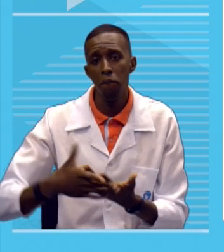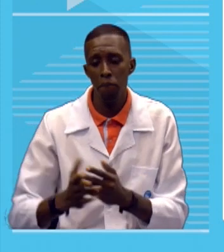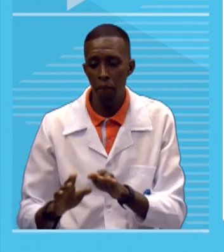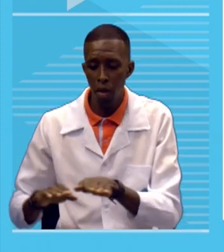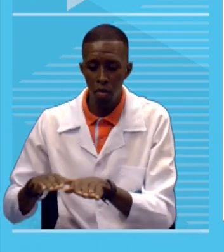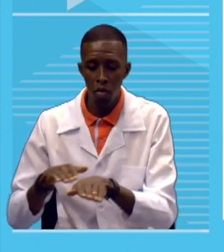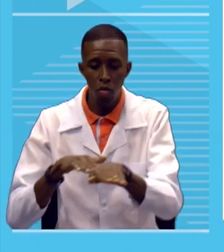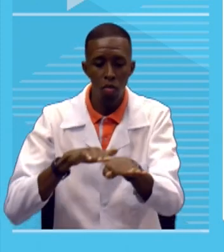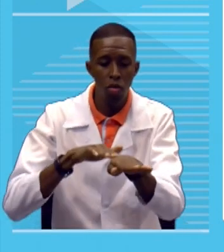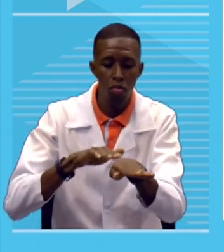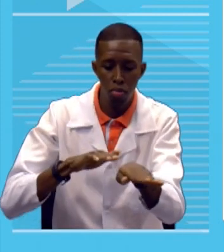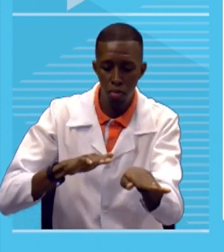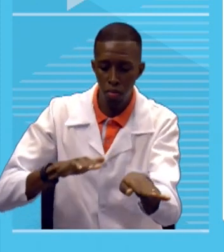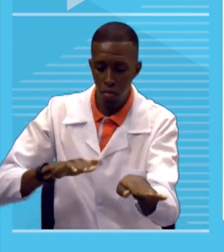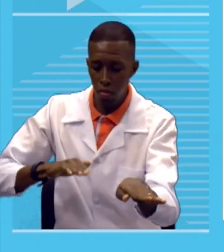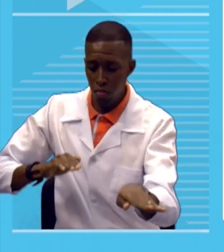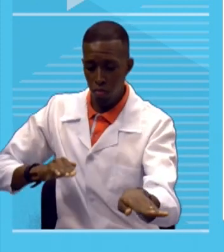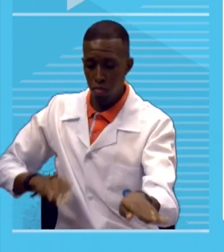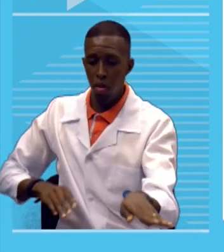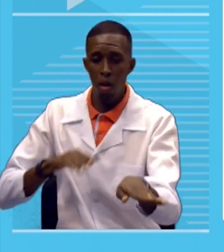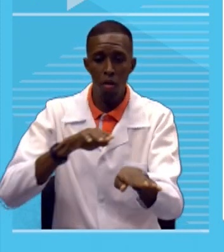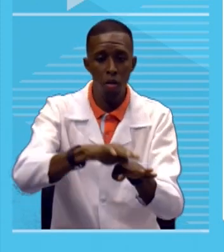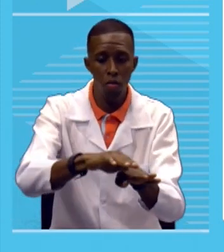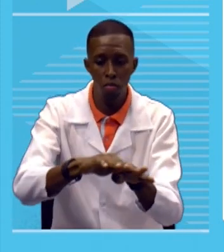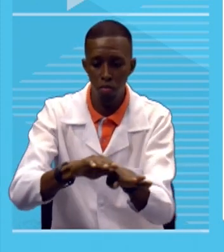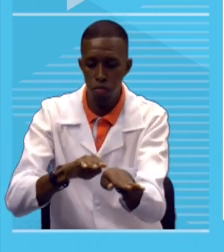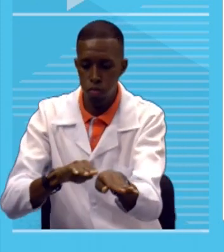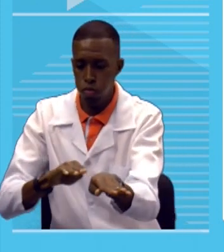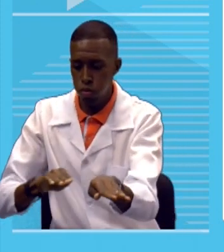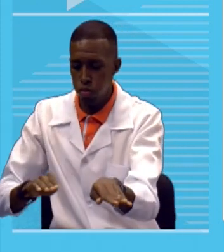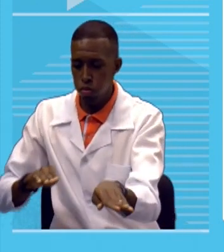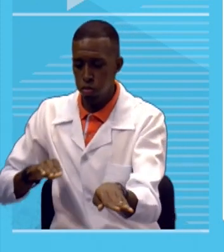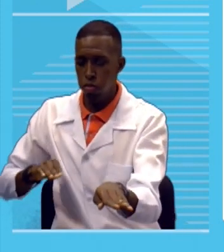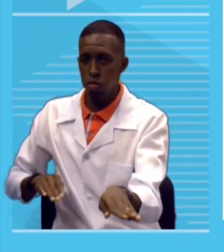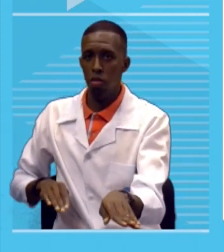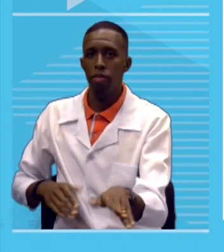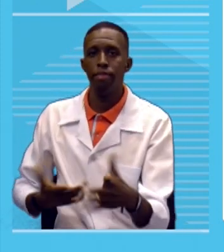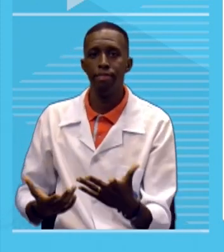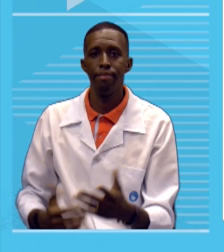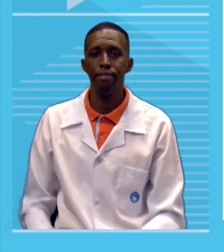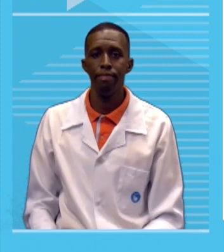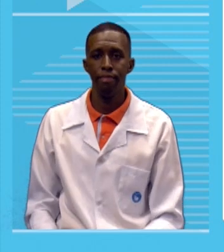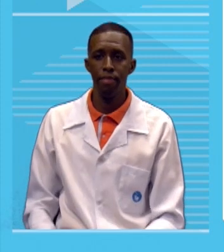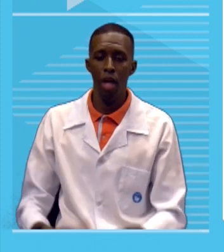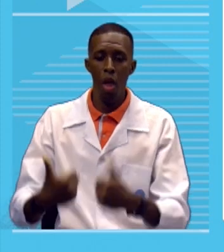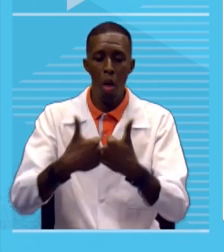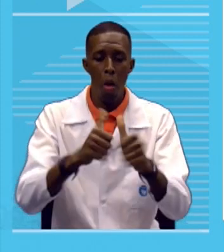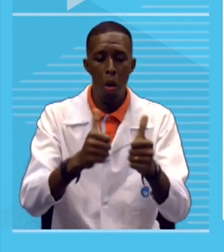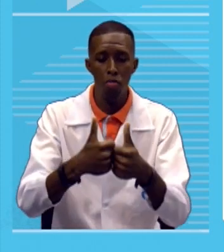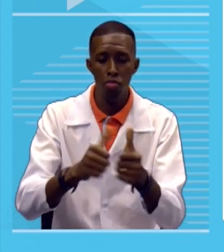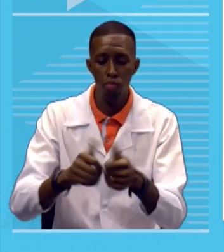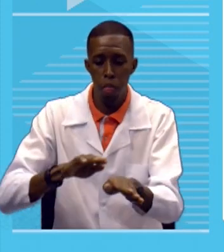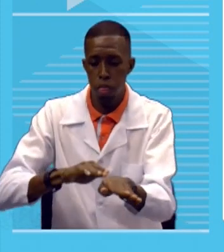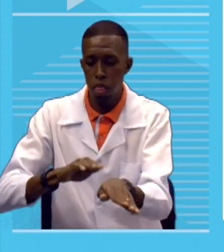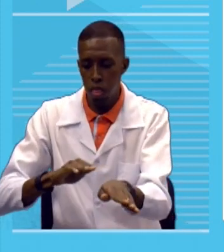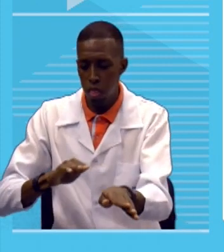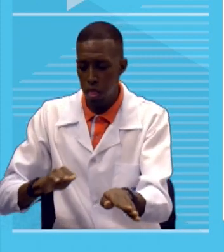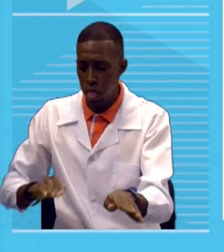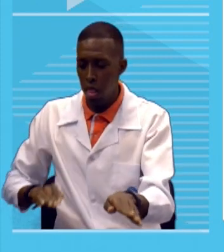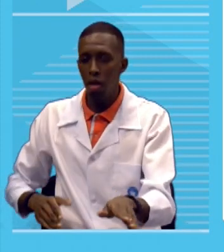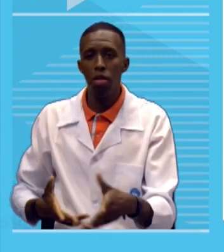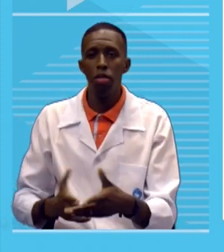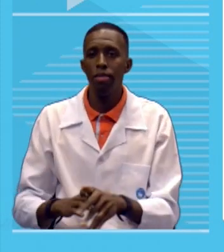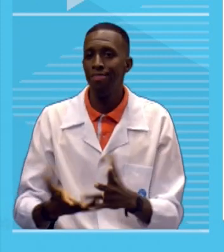das distâncias cada vez mais longas, as pessoas precisam de um transporte público, e um dos grandes problemas no Brasil